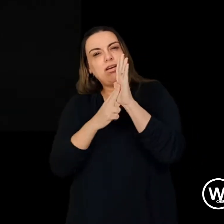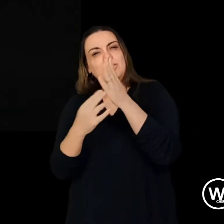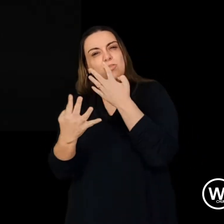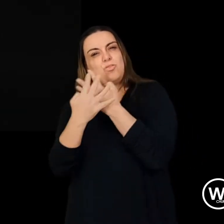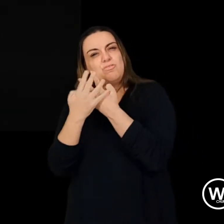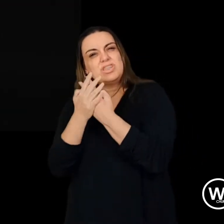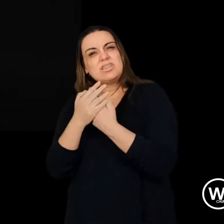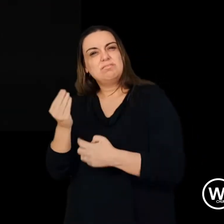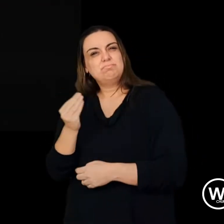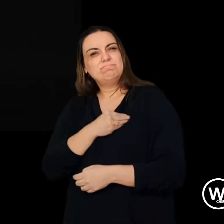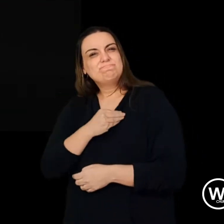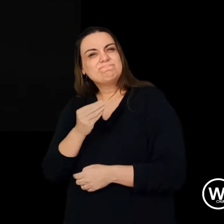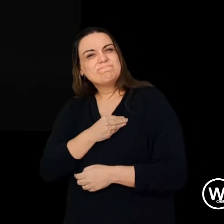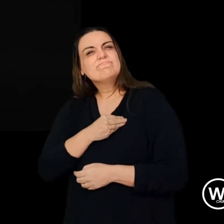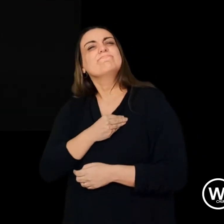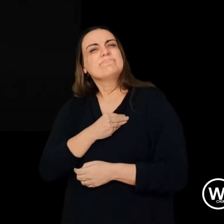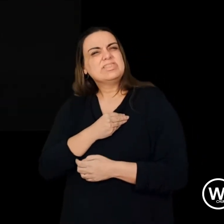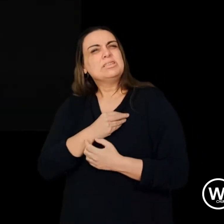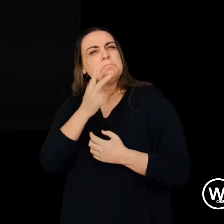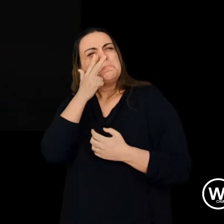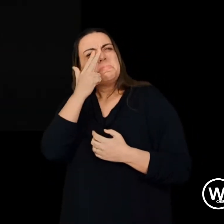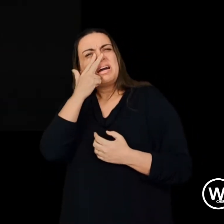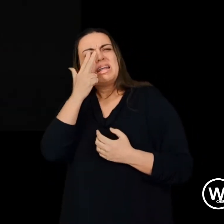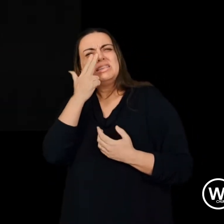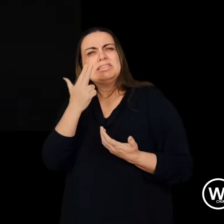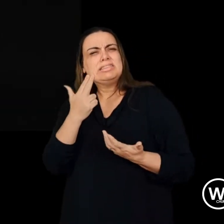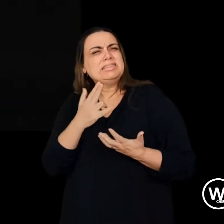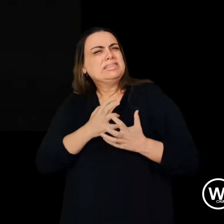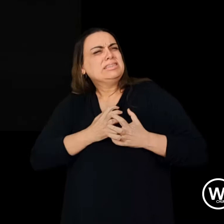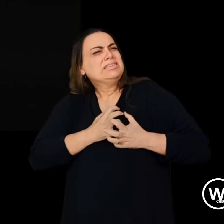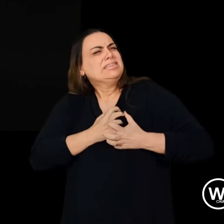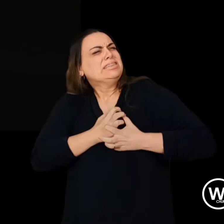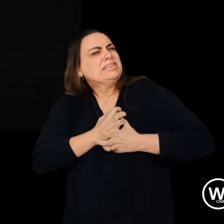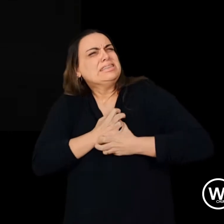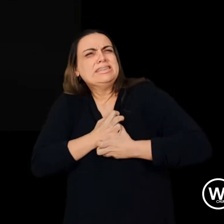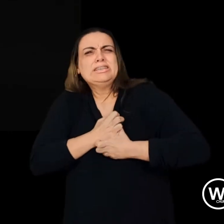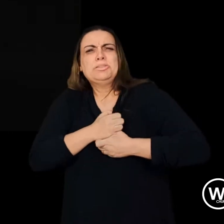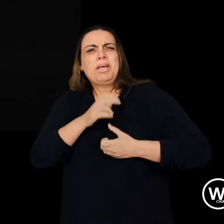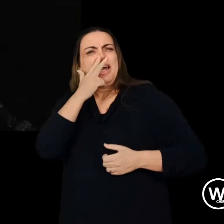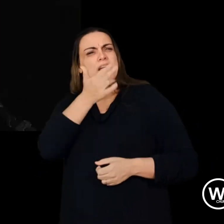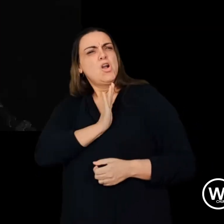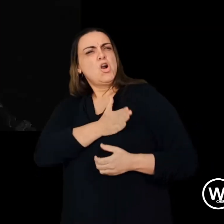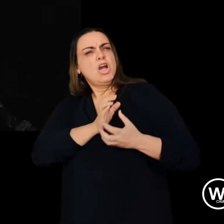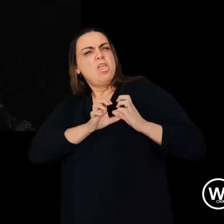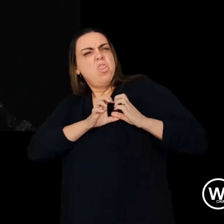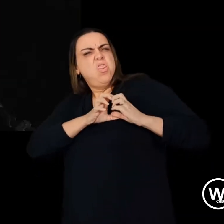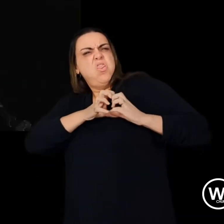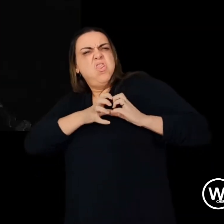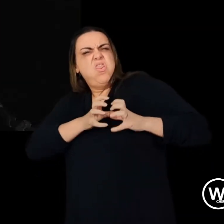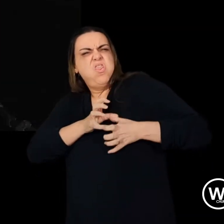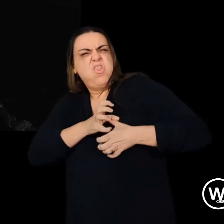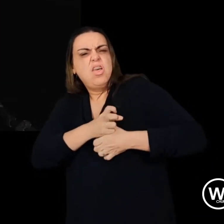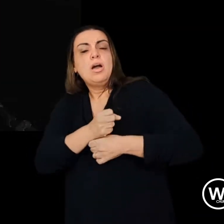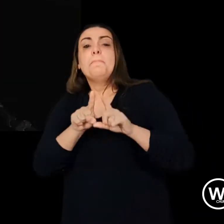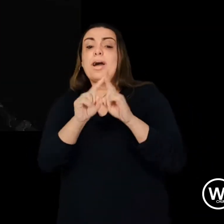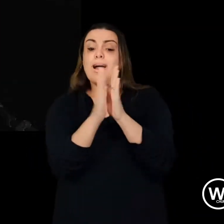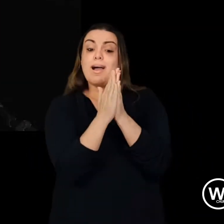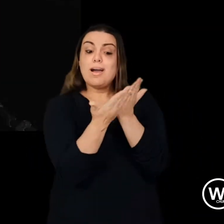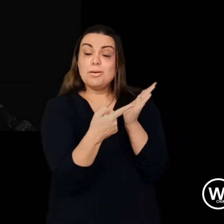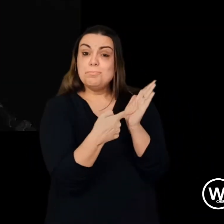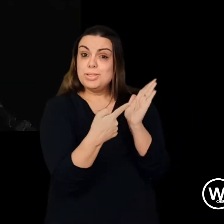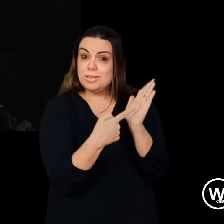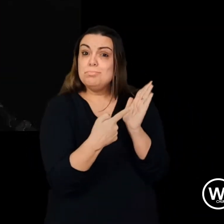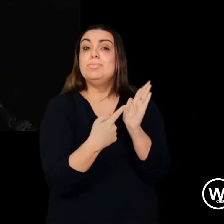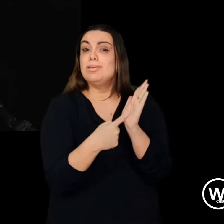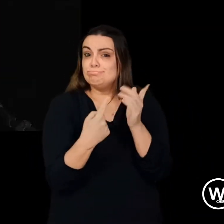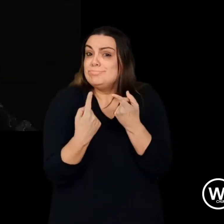no seu íntimo corrompem a sua alma, corrompem o seu coração, mas a palavra te encoraja sempre a abrir. Só